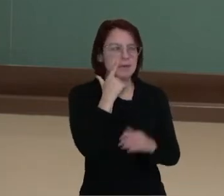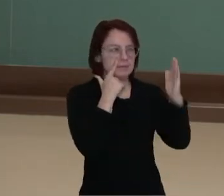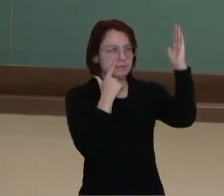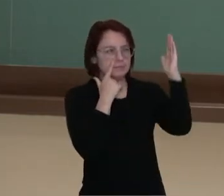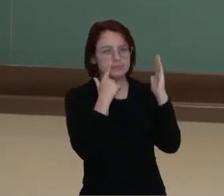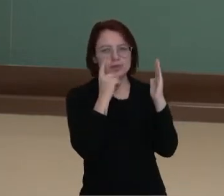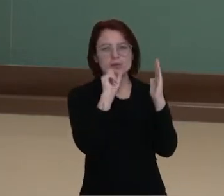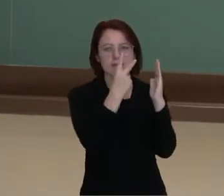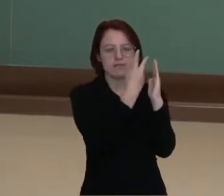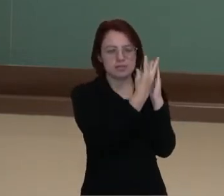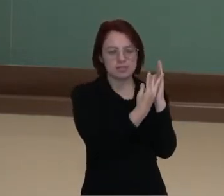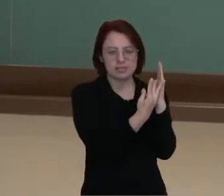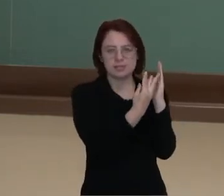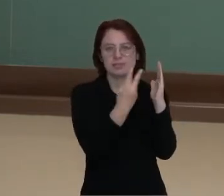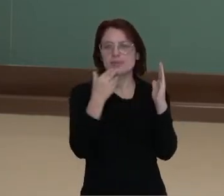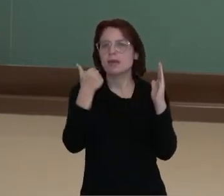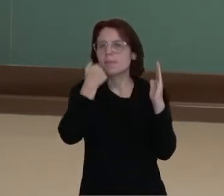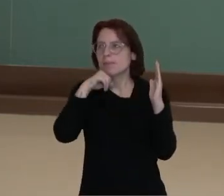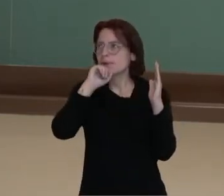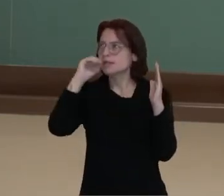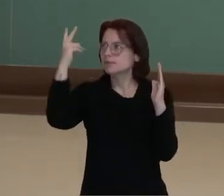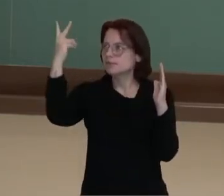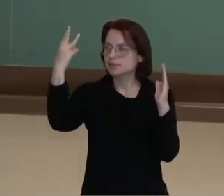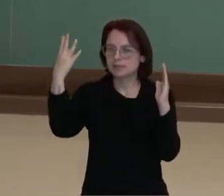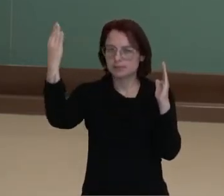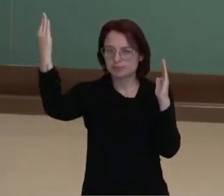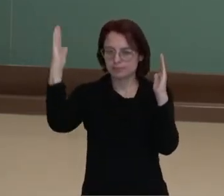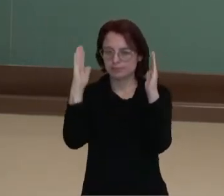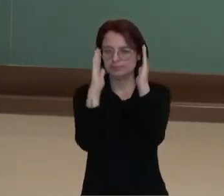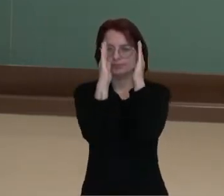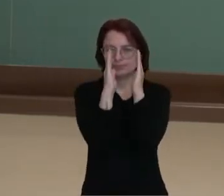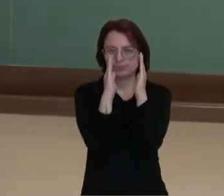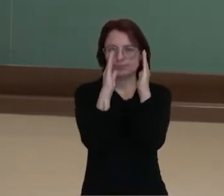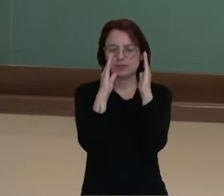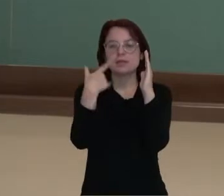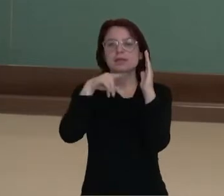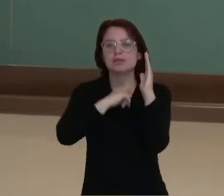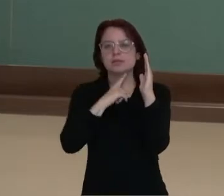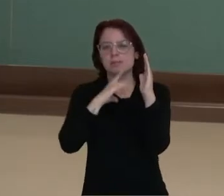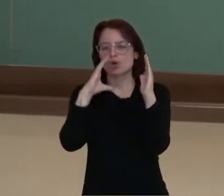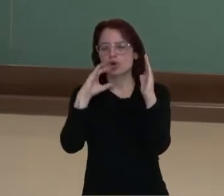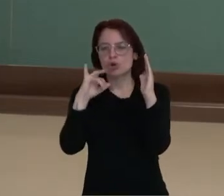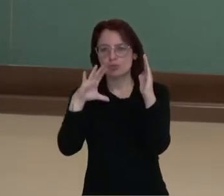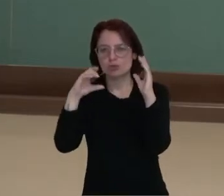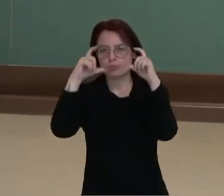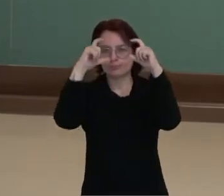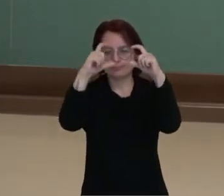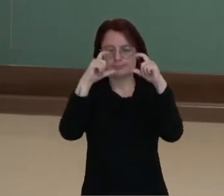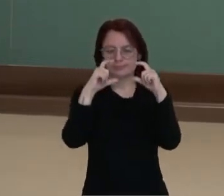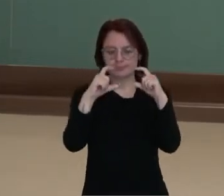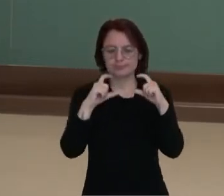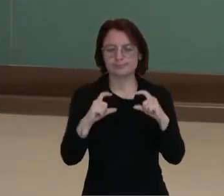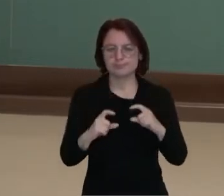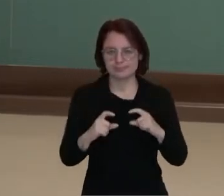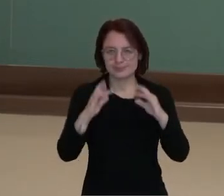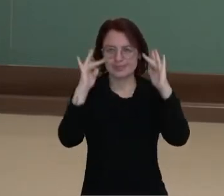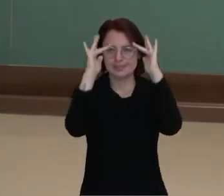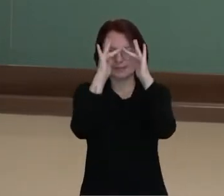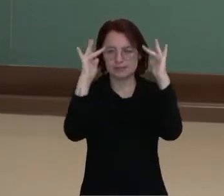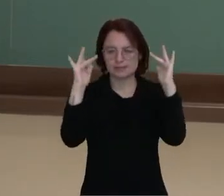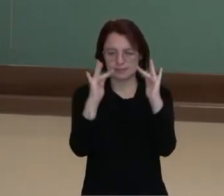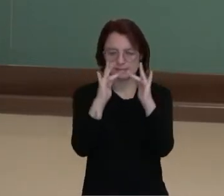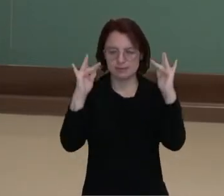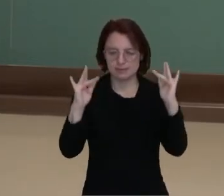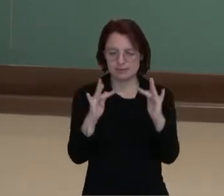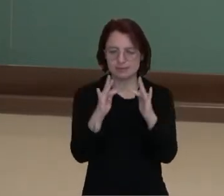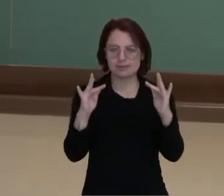mãe. O DNA, ele é dividido em cromossomos. Então, o cromossomo número 1 do pai fica do lado do número 1 da mãe, o